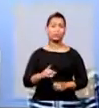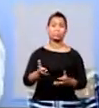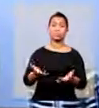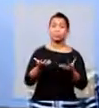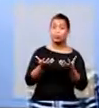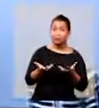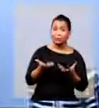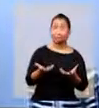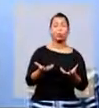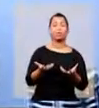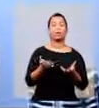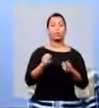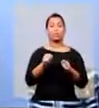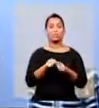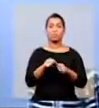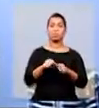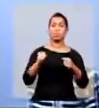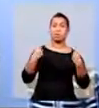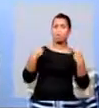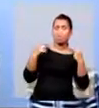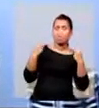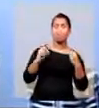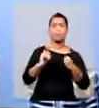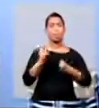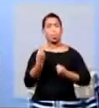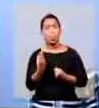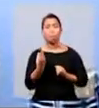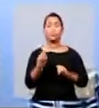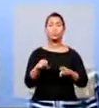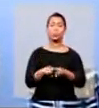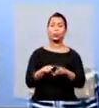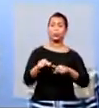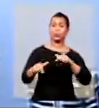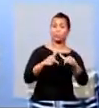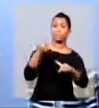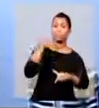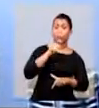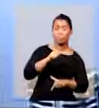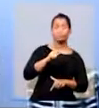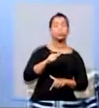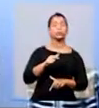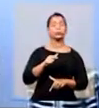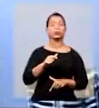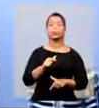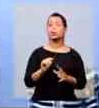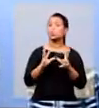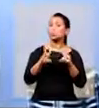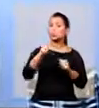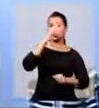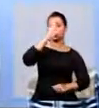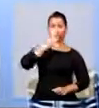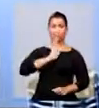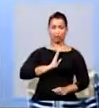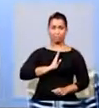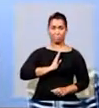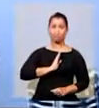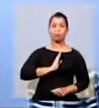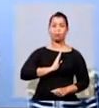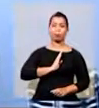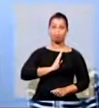de empregabilidade. É gratuito o CAD, tudo gratuito. A gente é uma entidade filantrópica, sem fins lucrativos, né? Nós